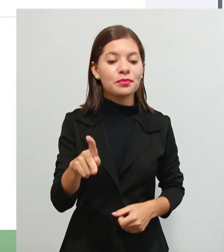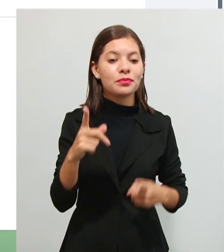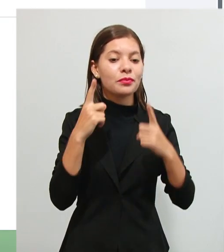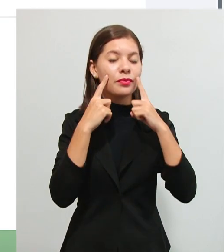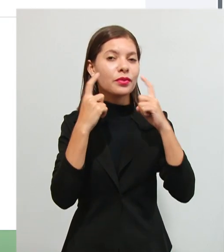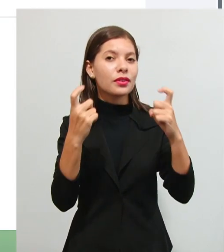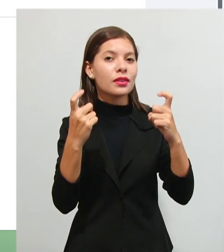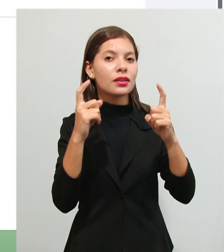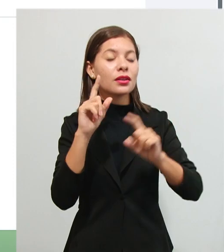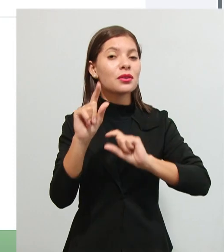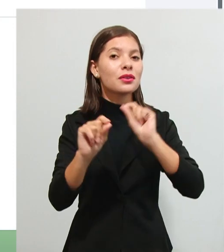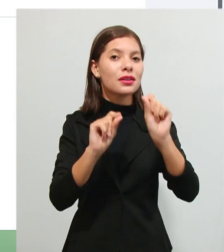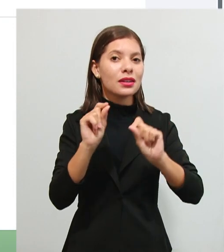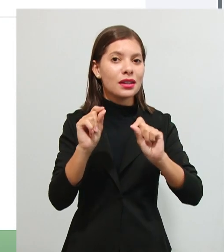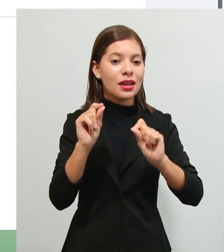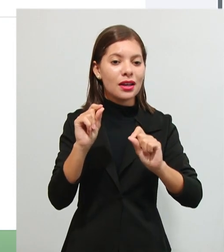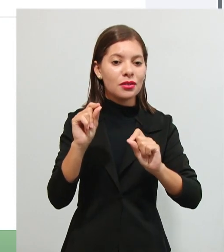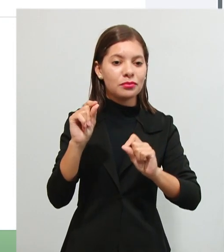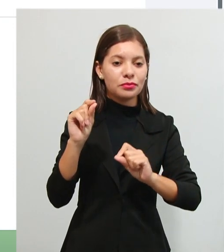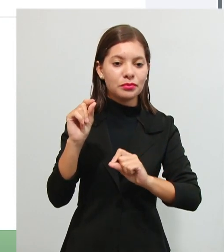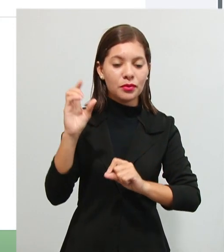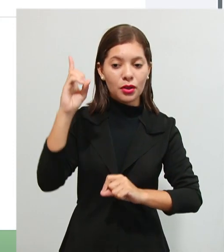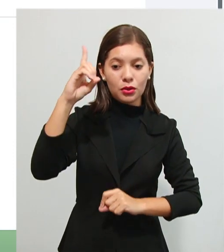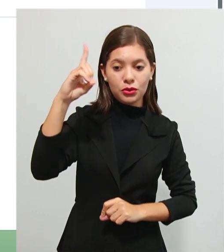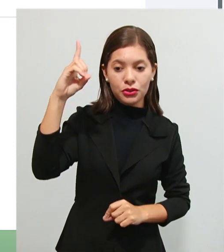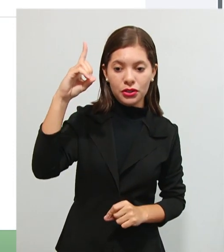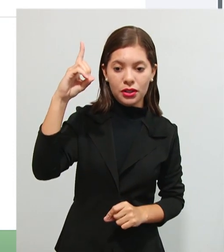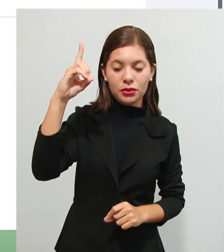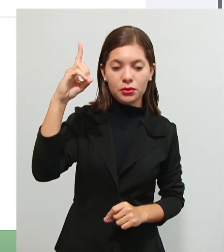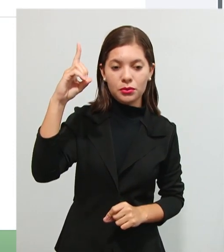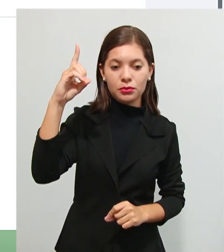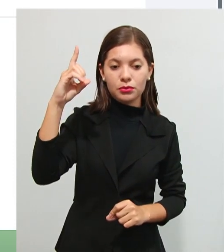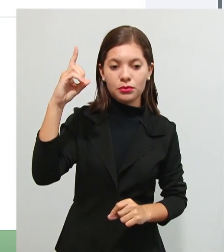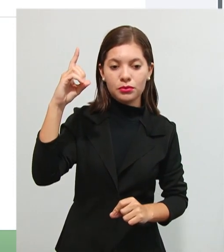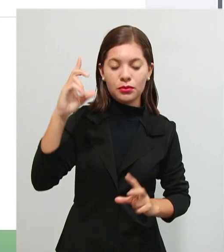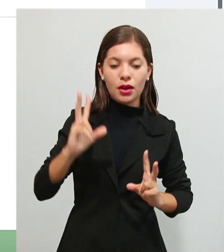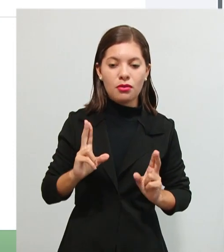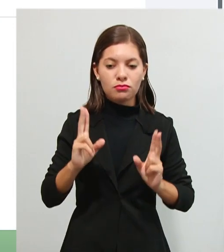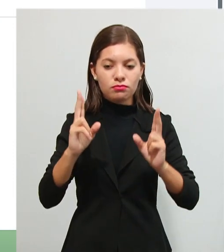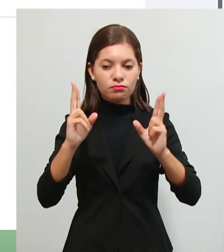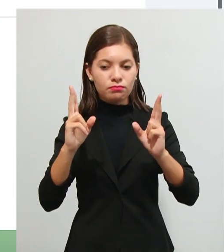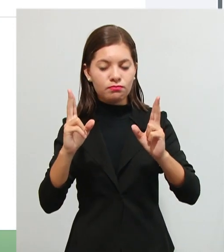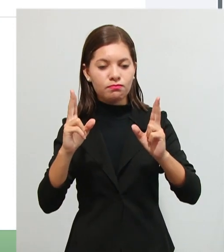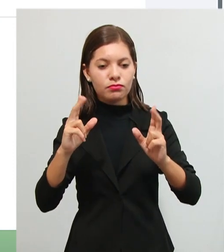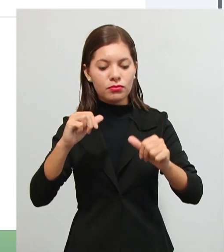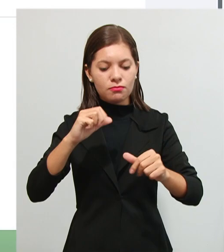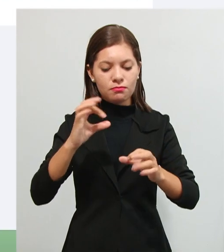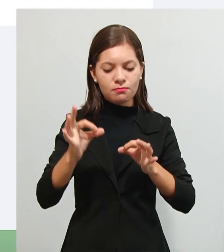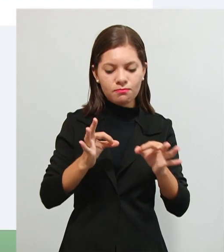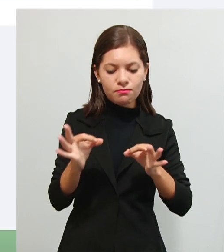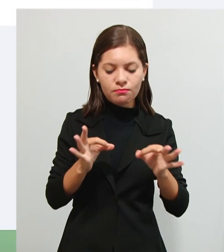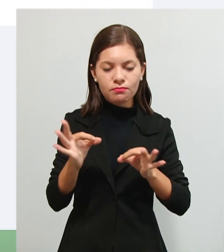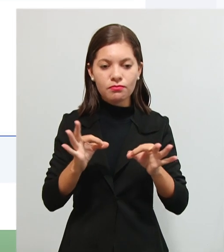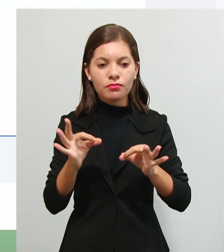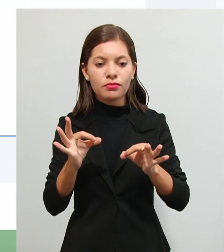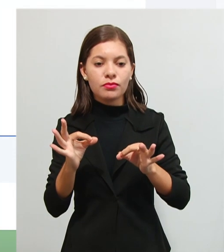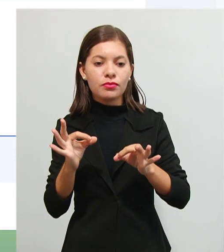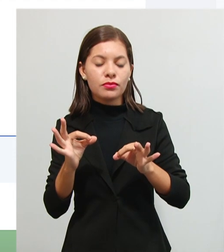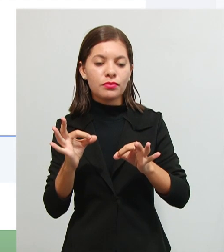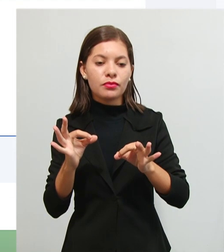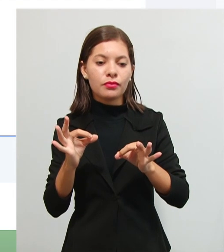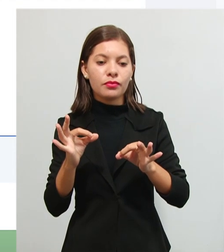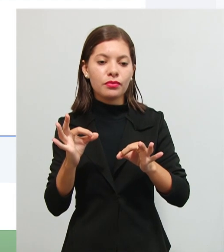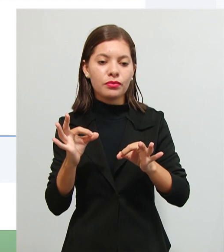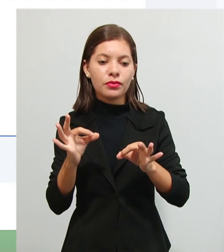é, no canto superior direito, o modo de edição. Você vai ativar ou desativar esse modo